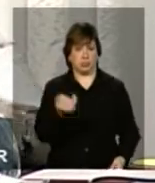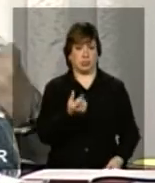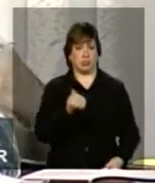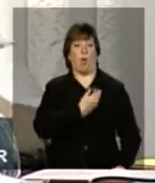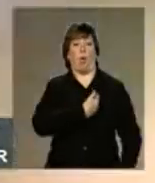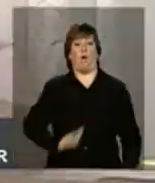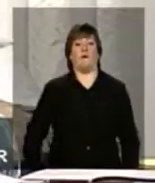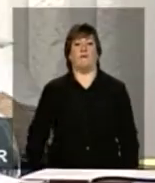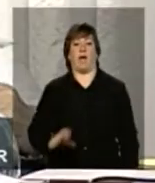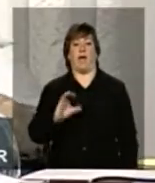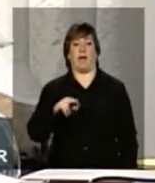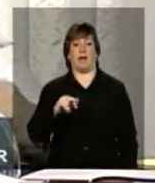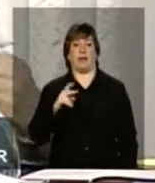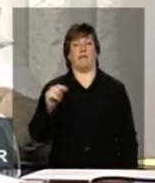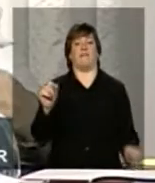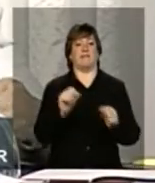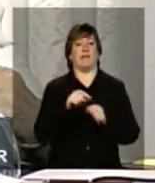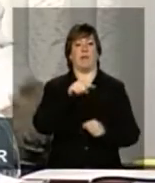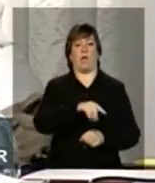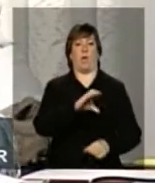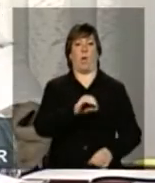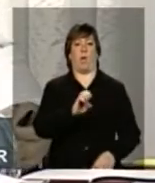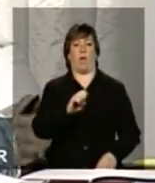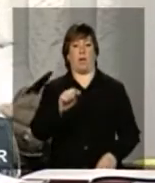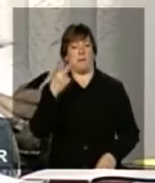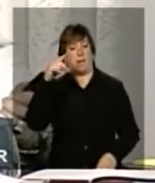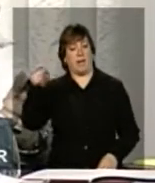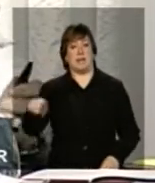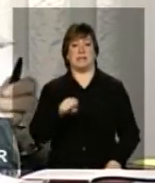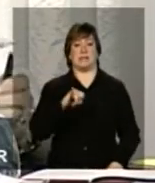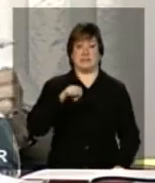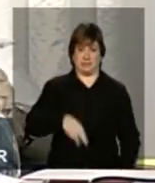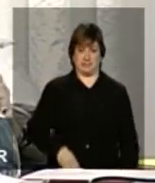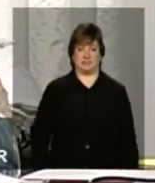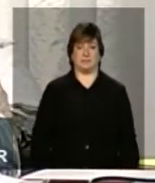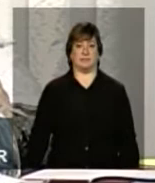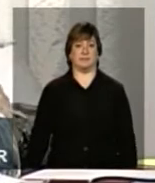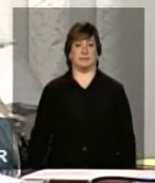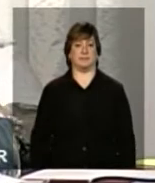Canadá fez na OEA para assim.